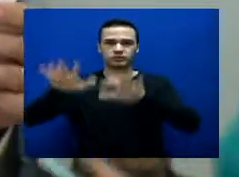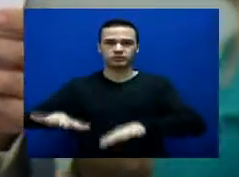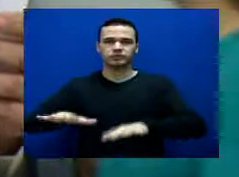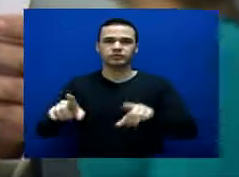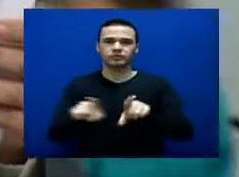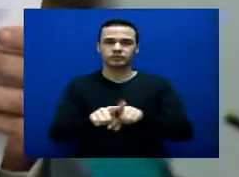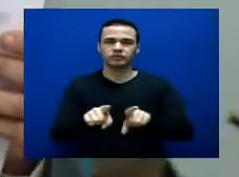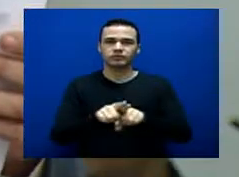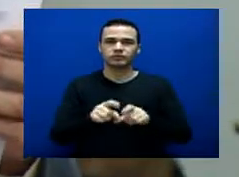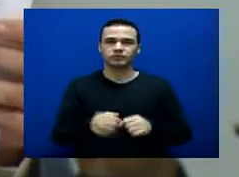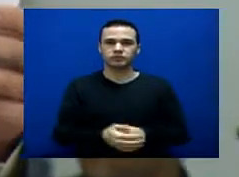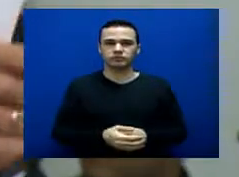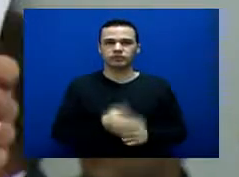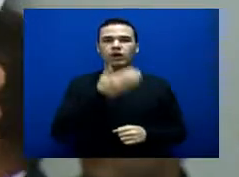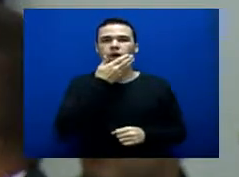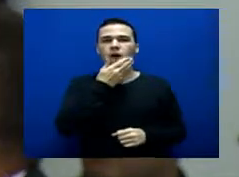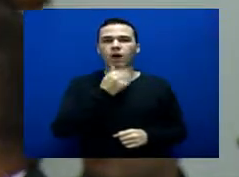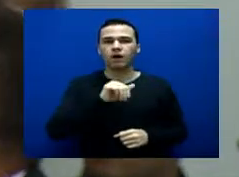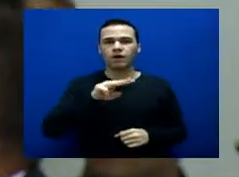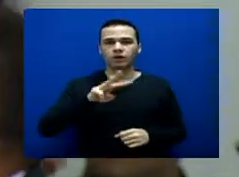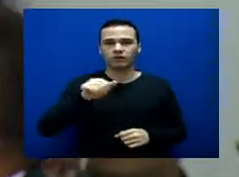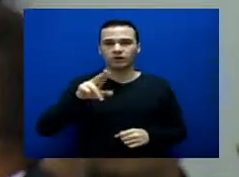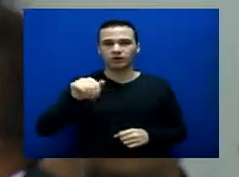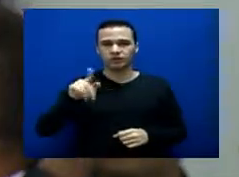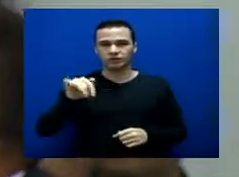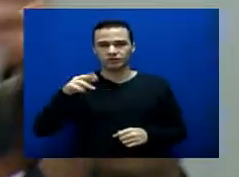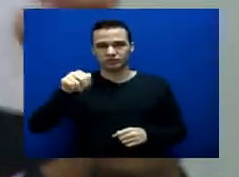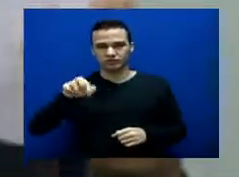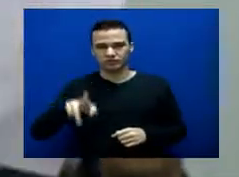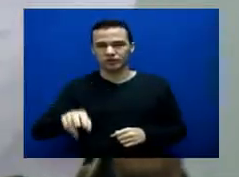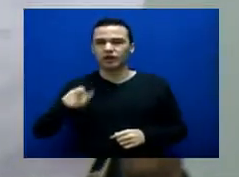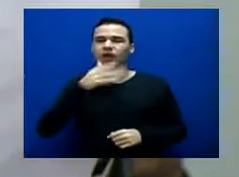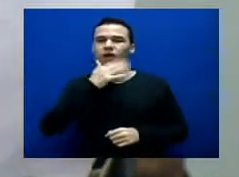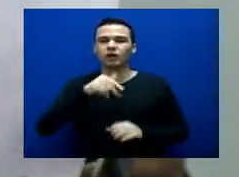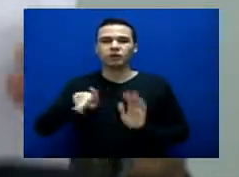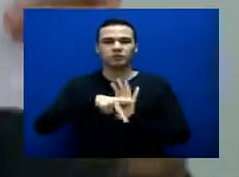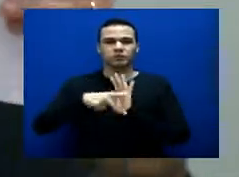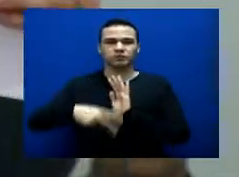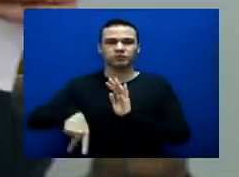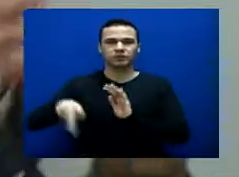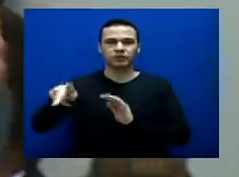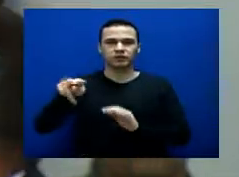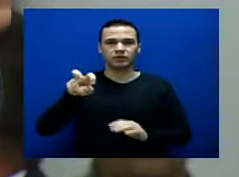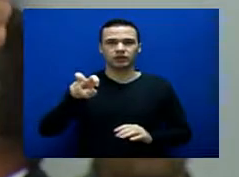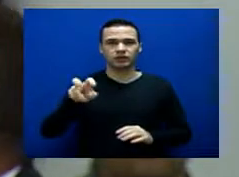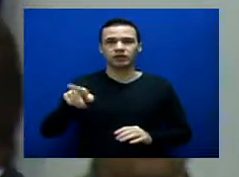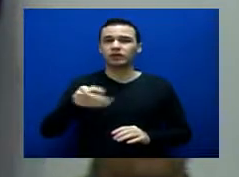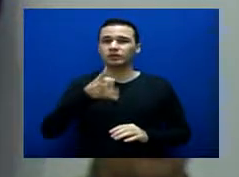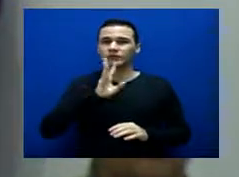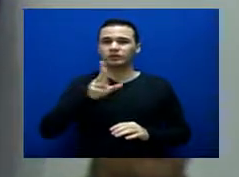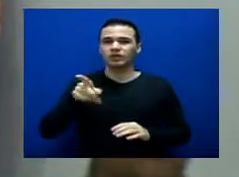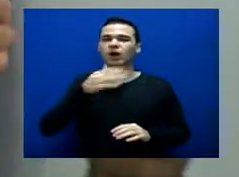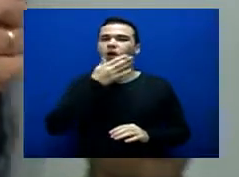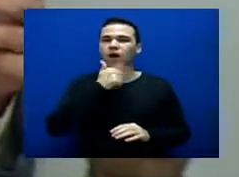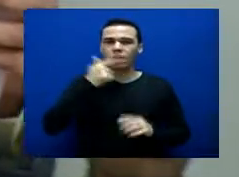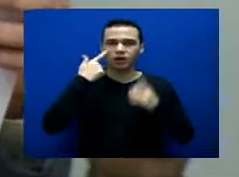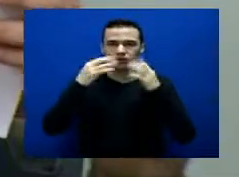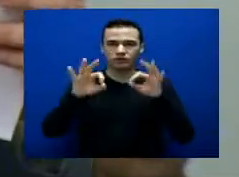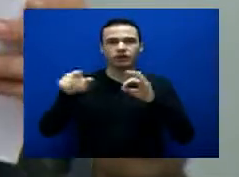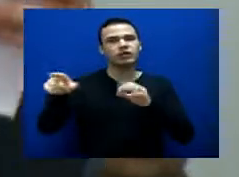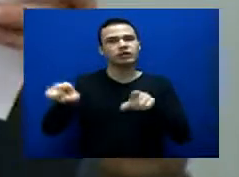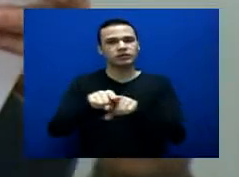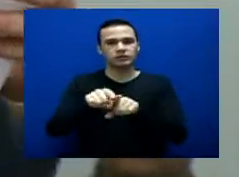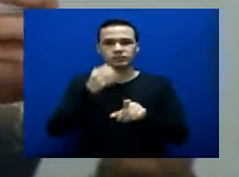E voto de congratulação para o Wagner, meu parceiro lá do Nova Esperança, que jogou junto comigo, conhecido como Zóio, pela sua